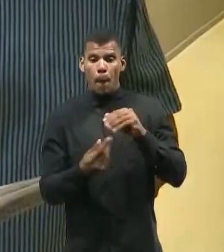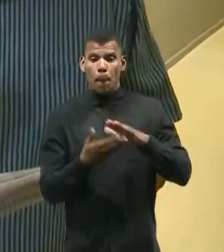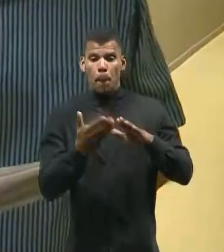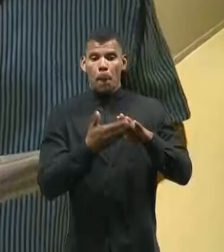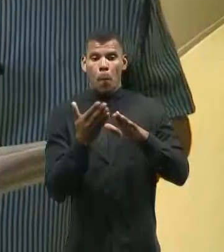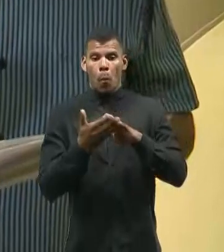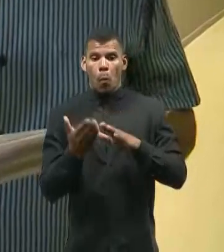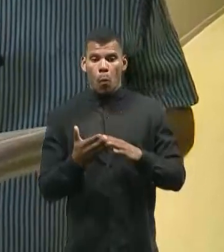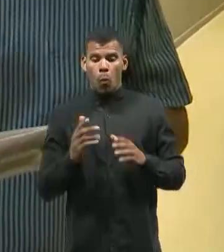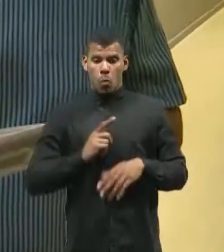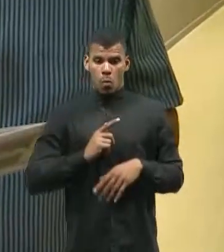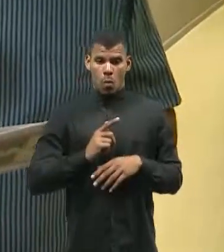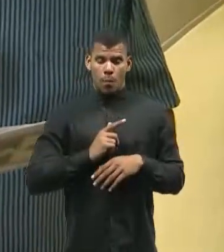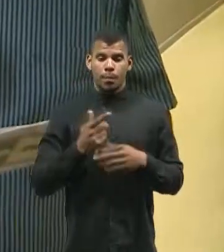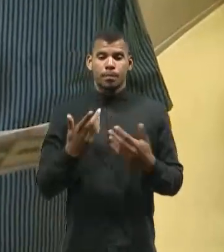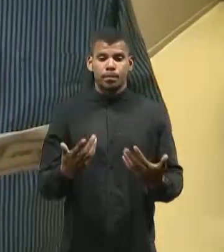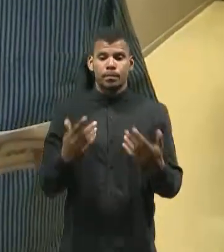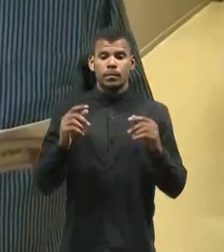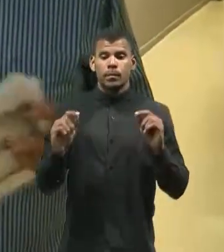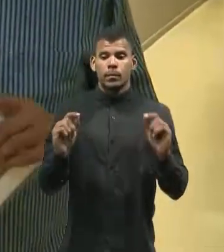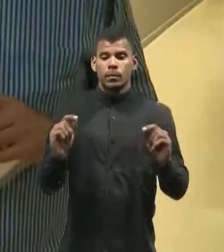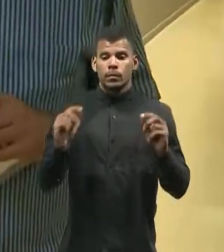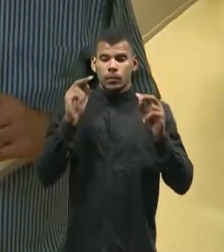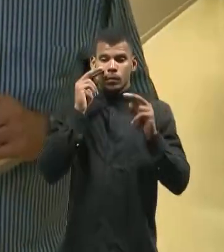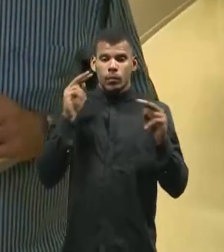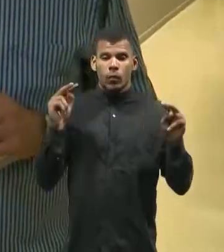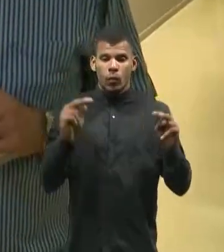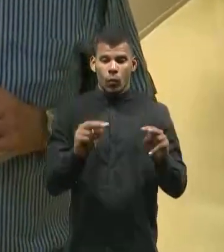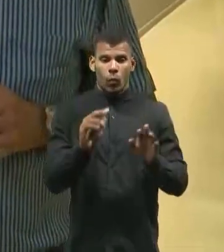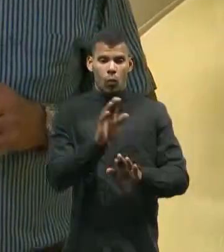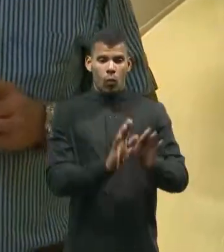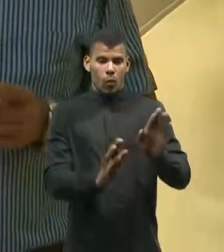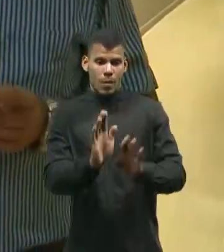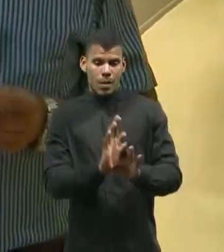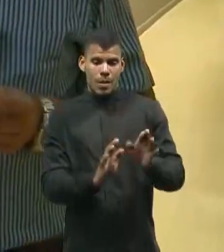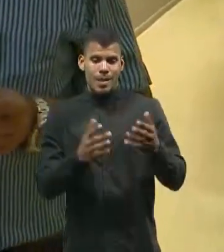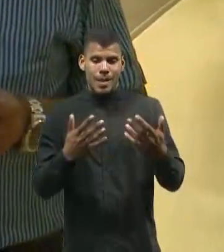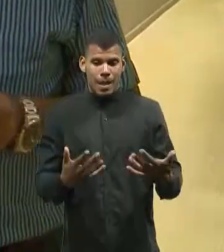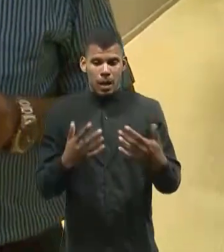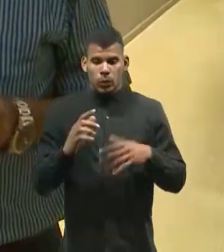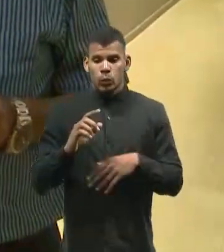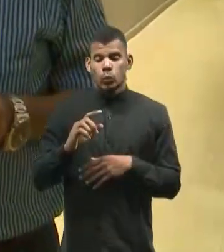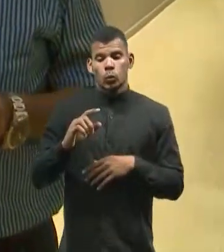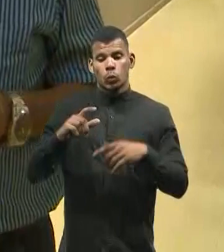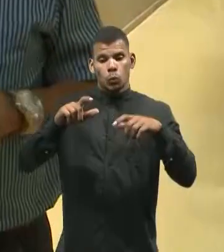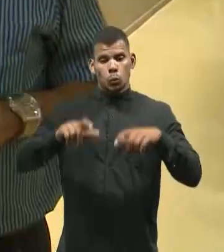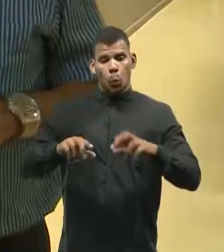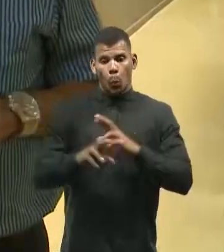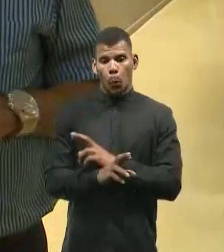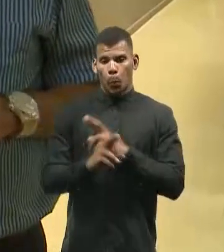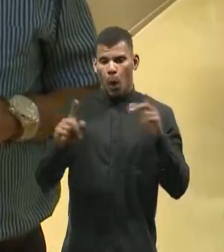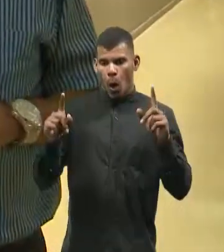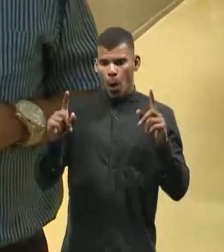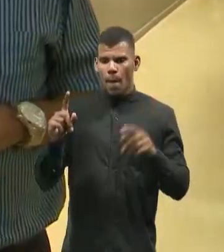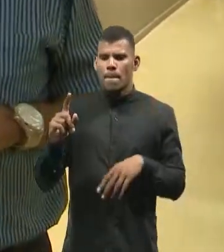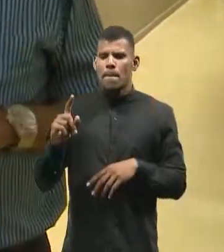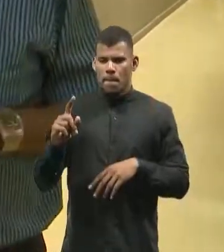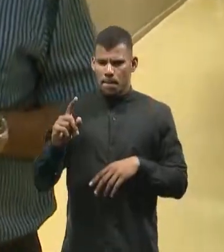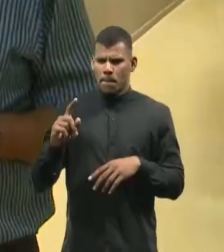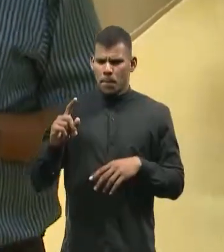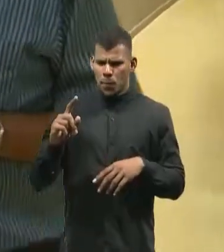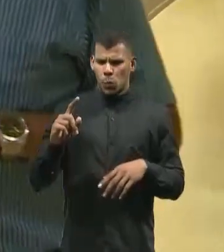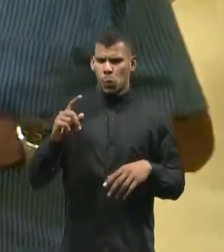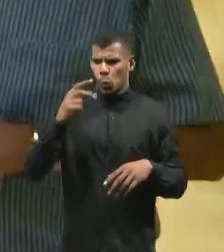suas fotografias, trazendo esse olhar cuidadoso de terras estranhas,